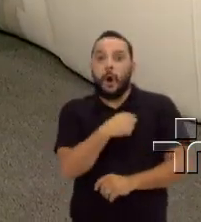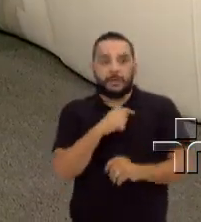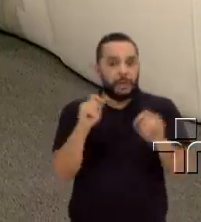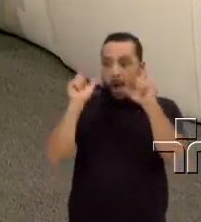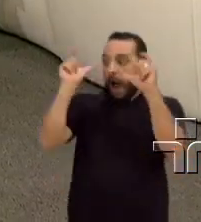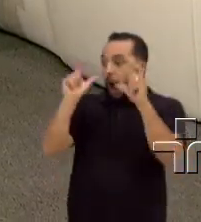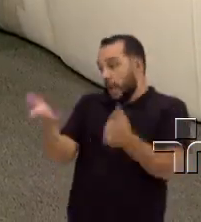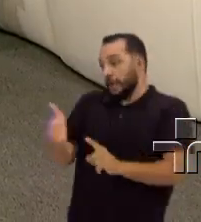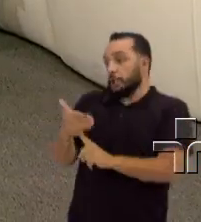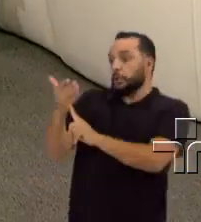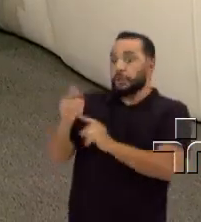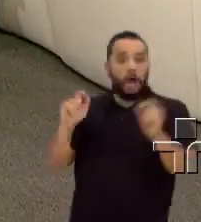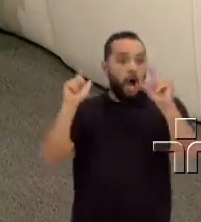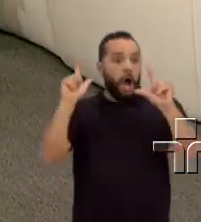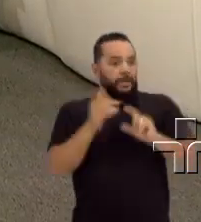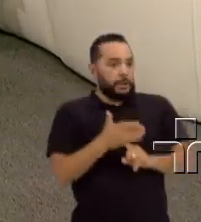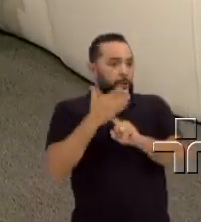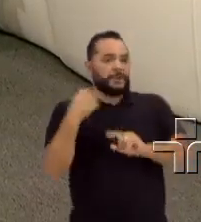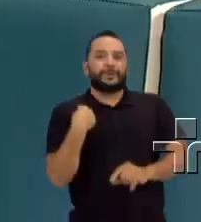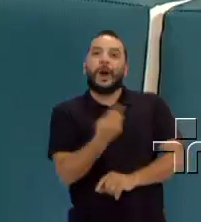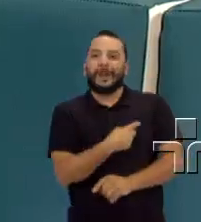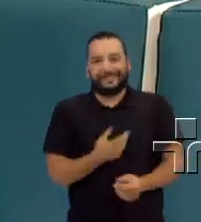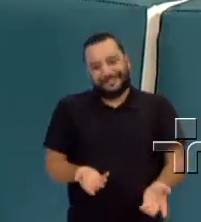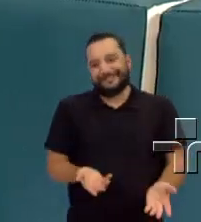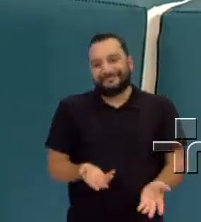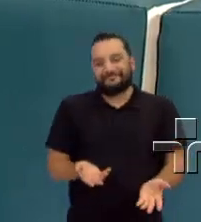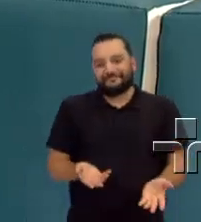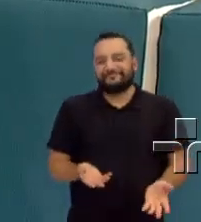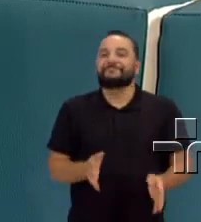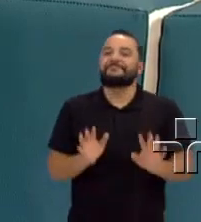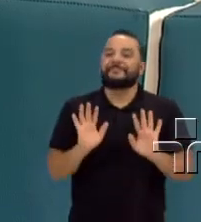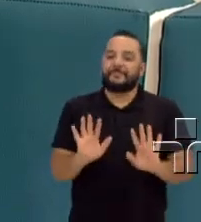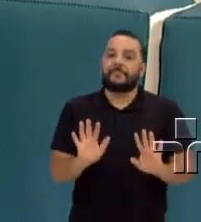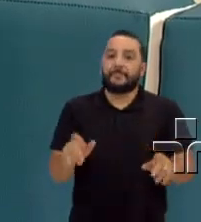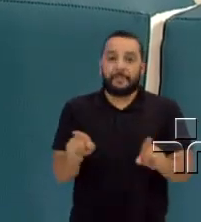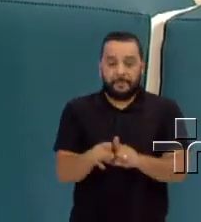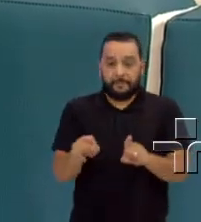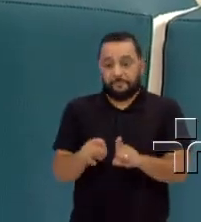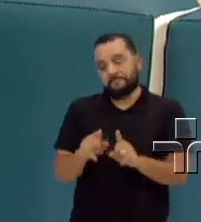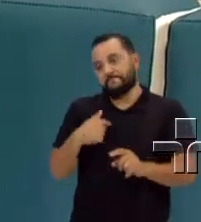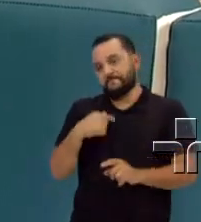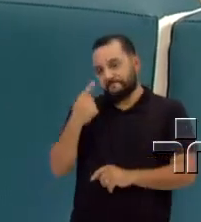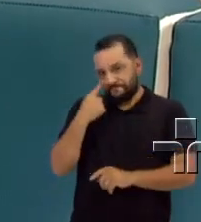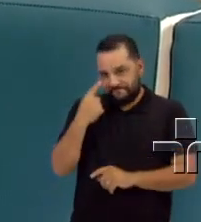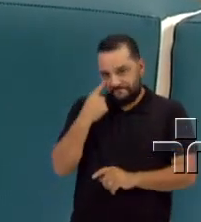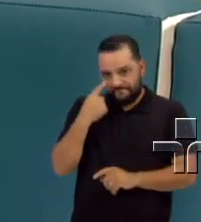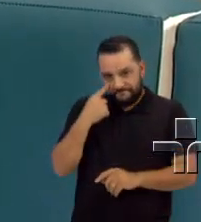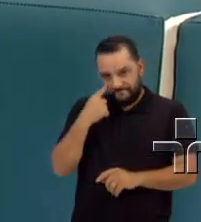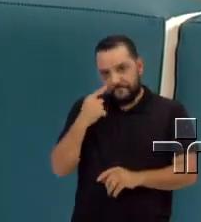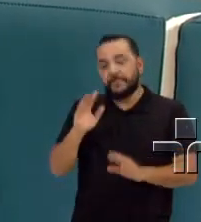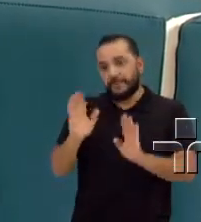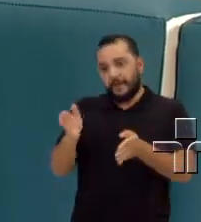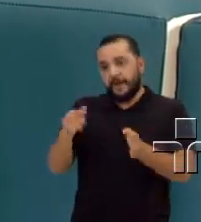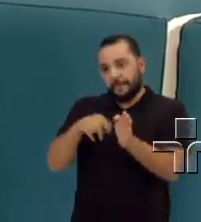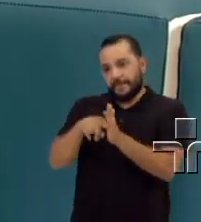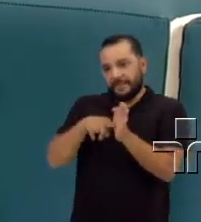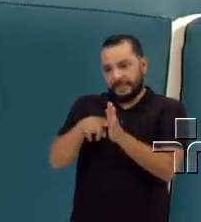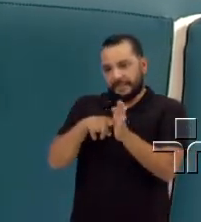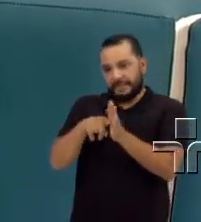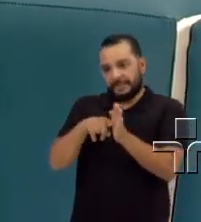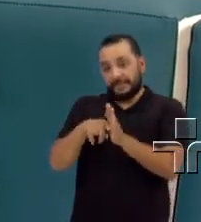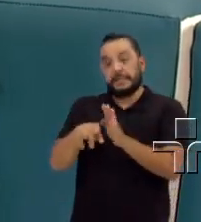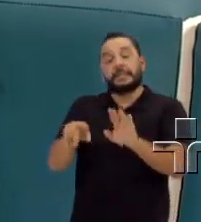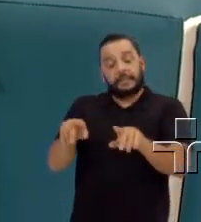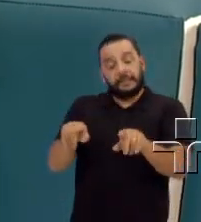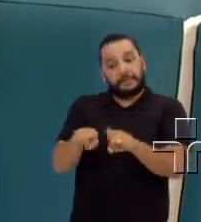meu Deus, aconteceu isso, né? Mas o que a gente tem visto, né, e tem saído muitas pesquisas é em relação ao